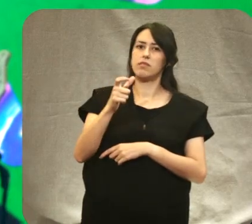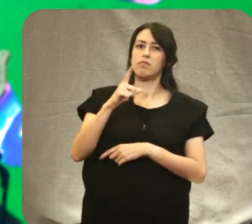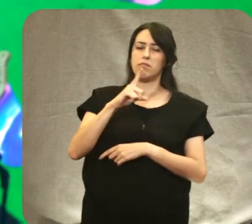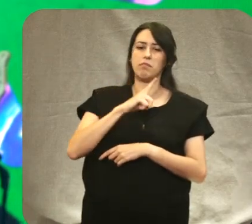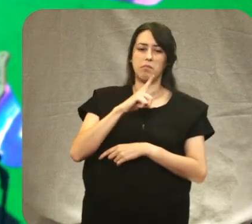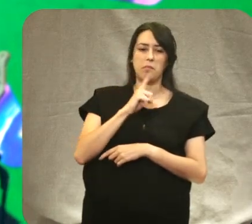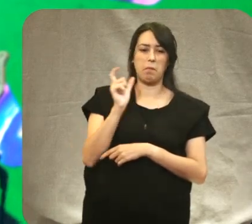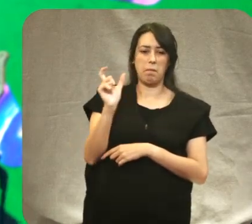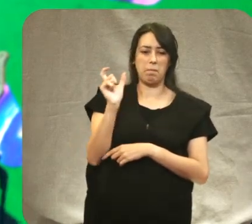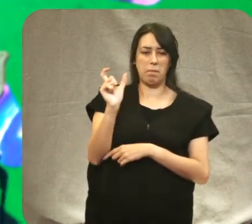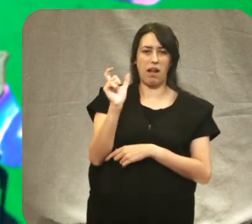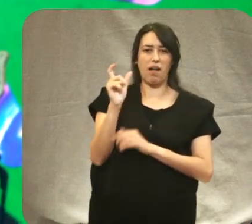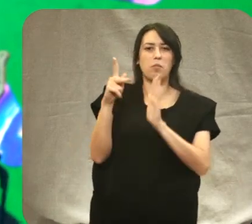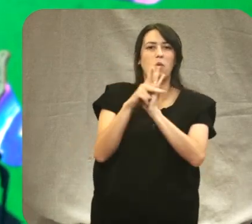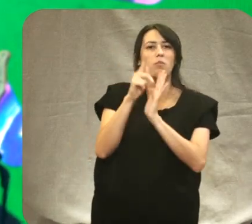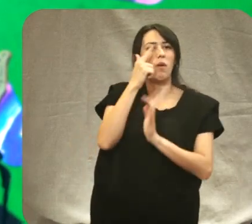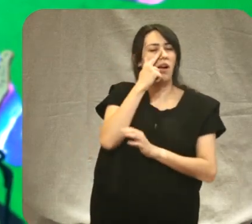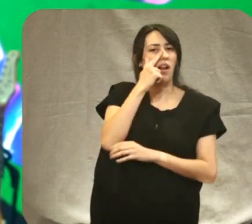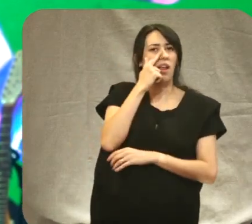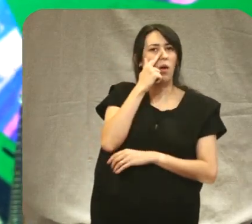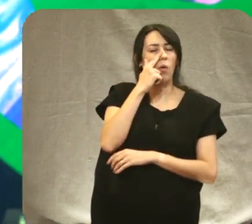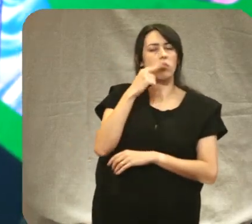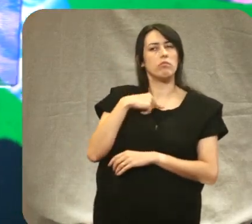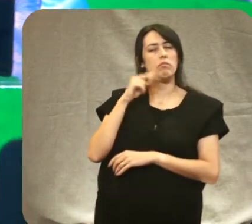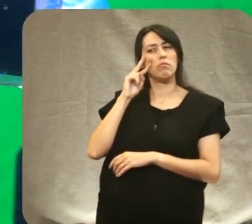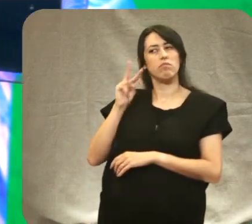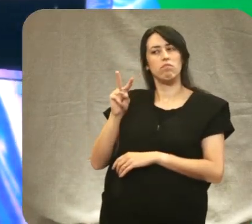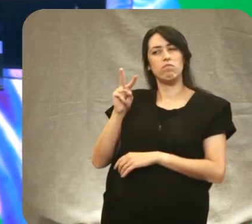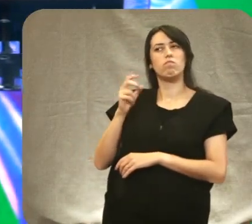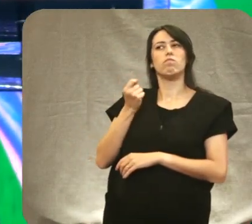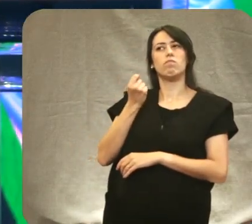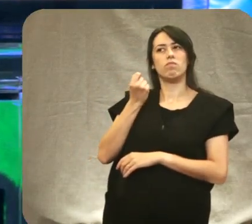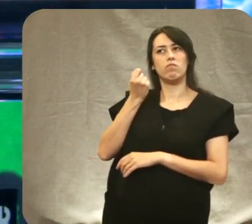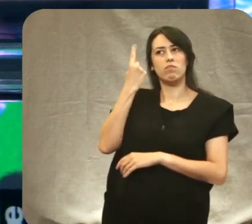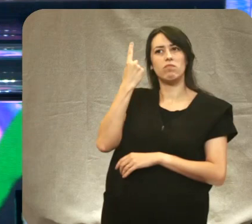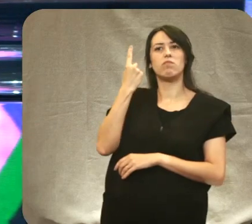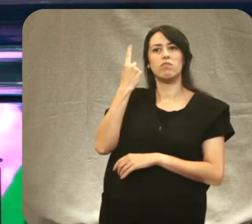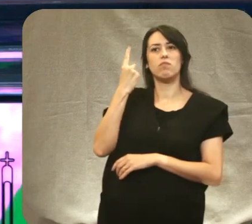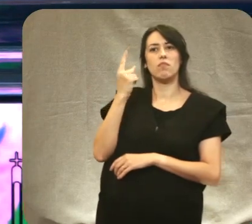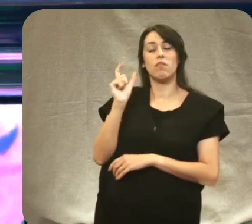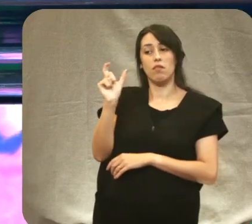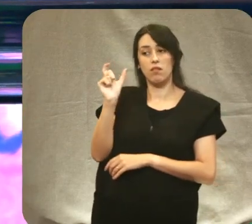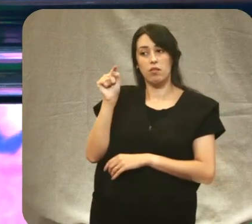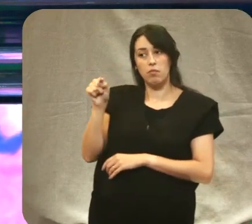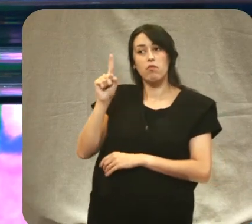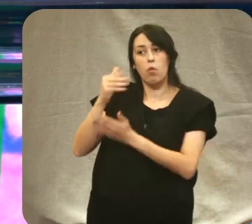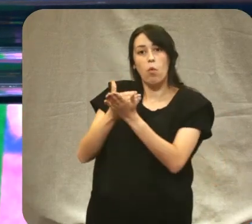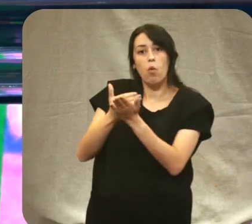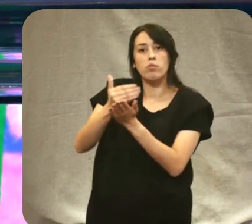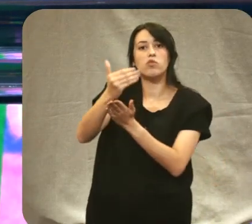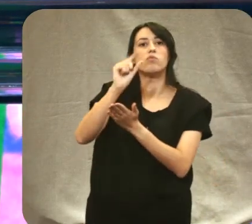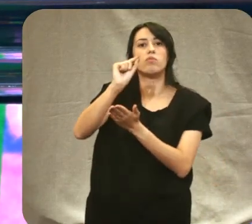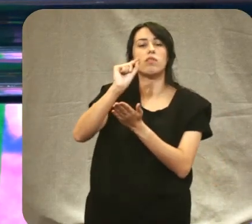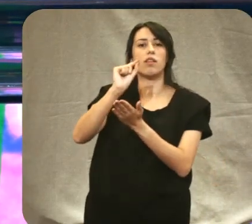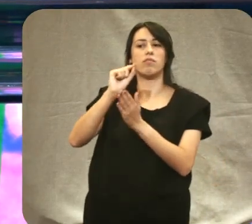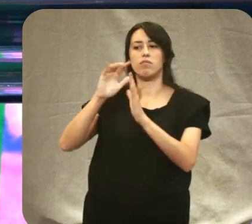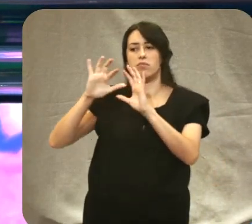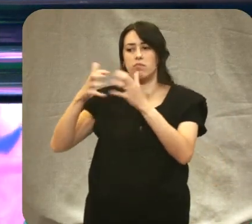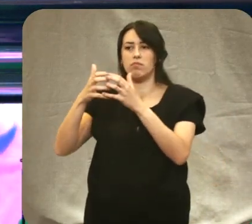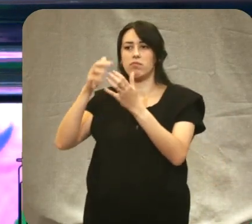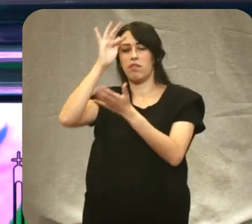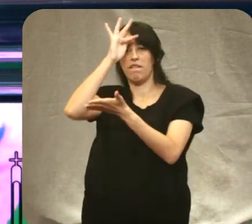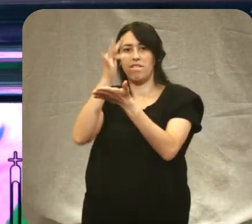Tapeinofrosine no grego. Eu acho interessante porque essa palavra foi cunhada pela fé cristã. Só